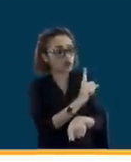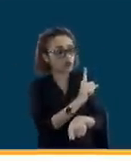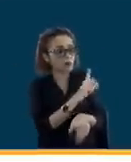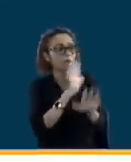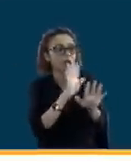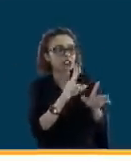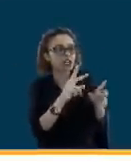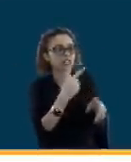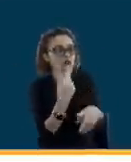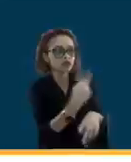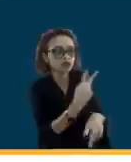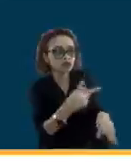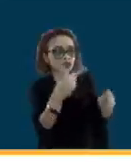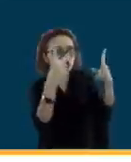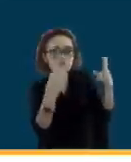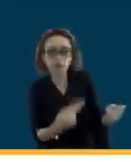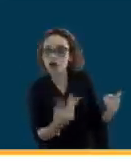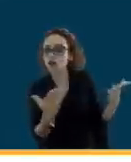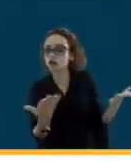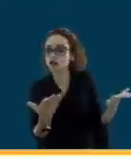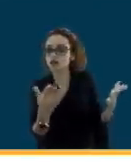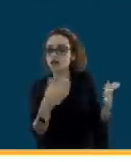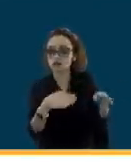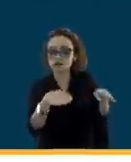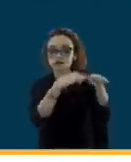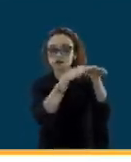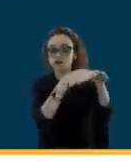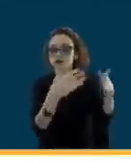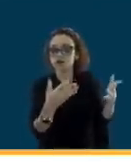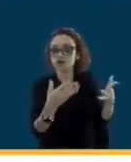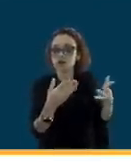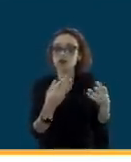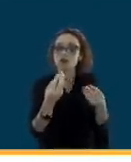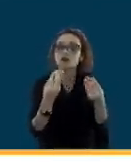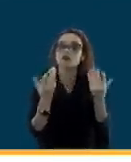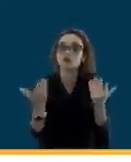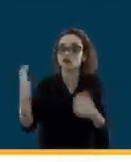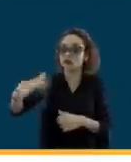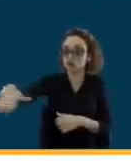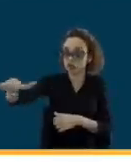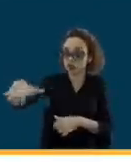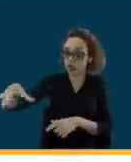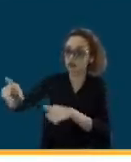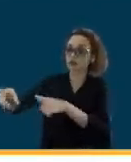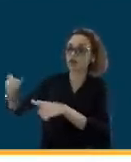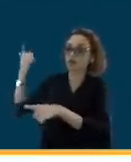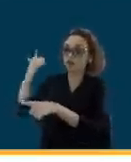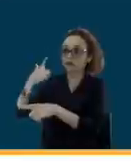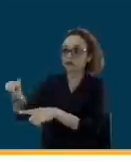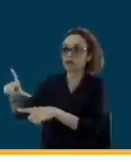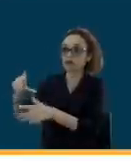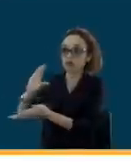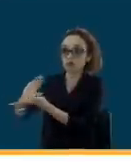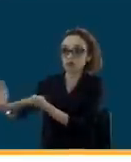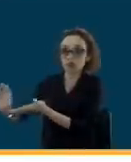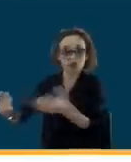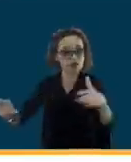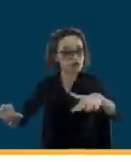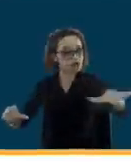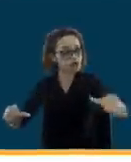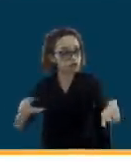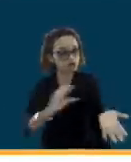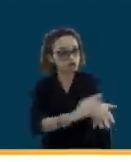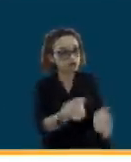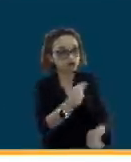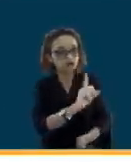mesmas condições. Ou um espaço poderá ser contemplado e outro não, a depender da preferência